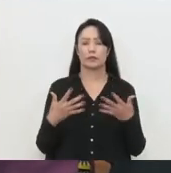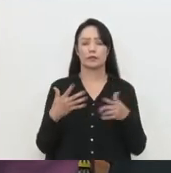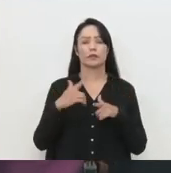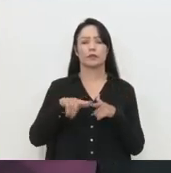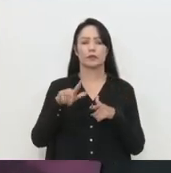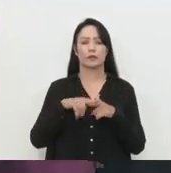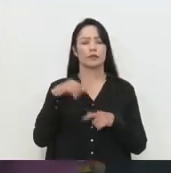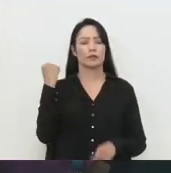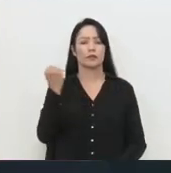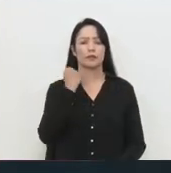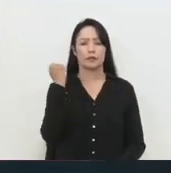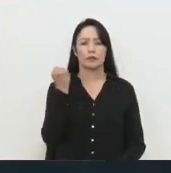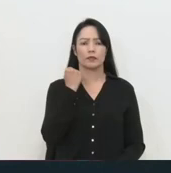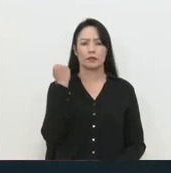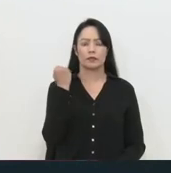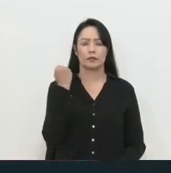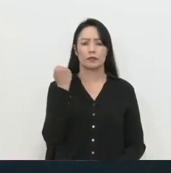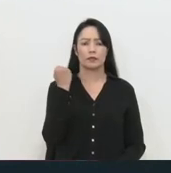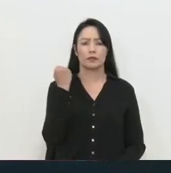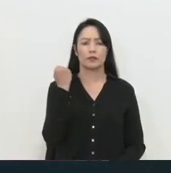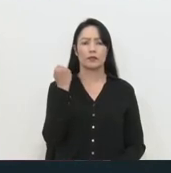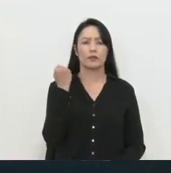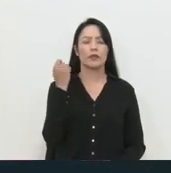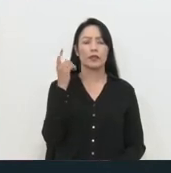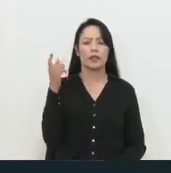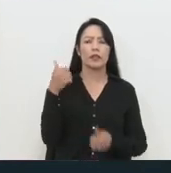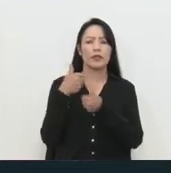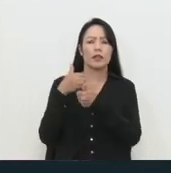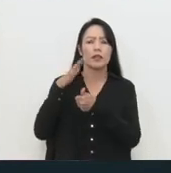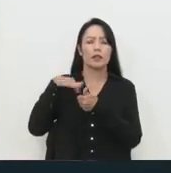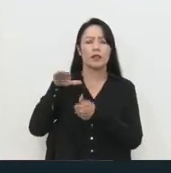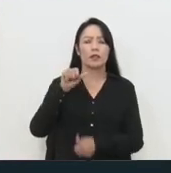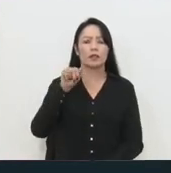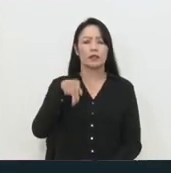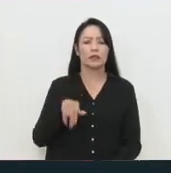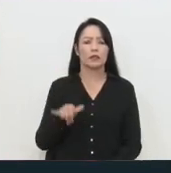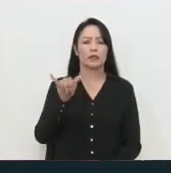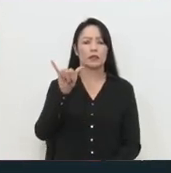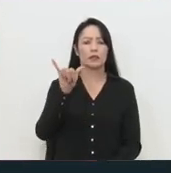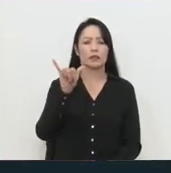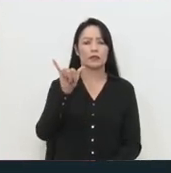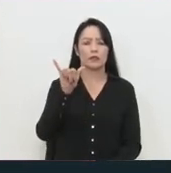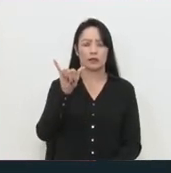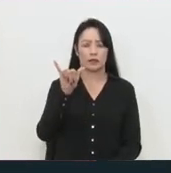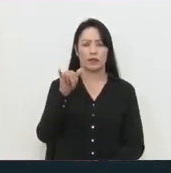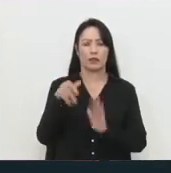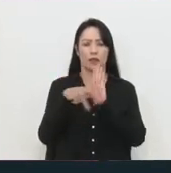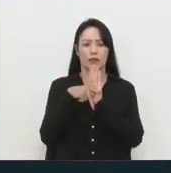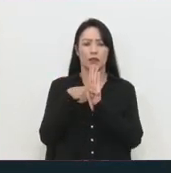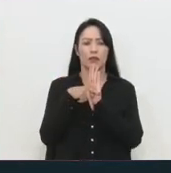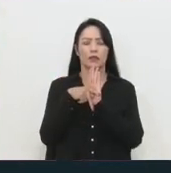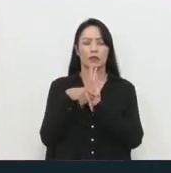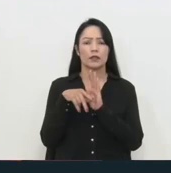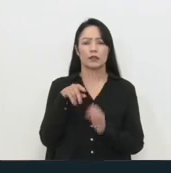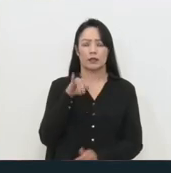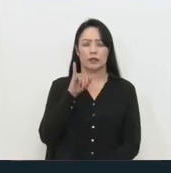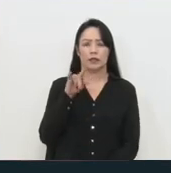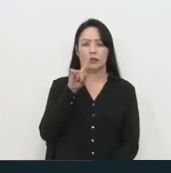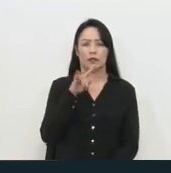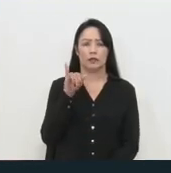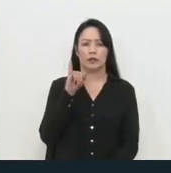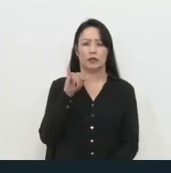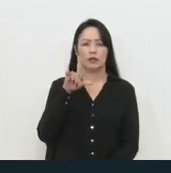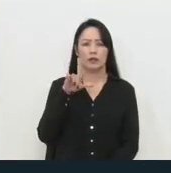gravíssimo que tá acontecendo lá na região da Vilani na no especificamente o Izildinha lá